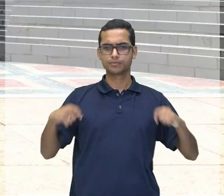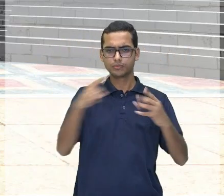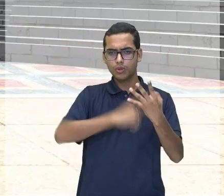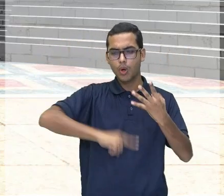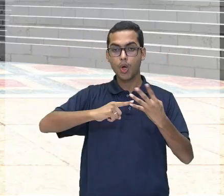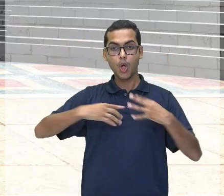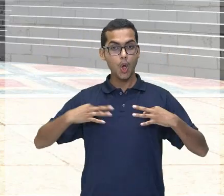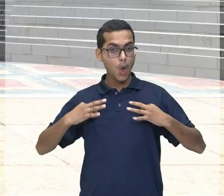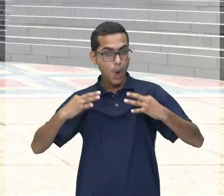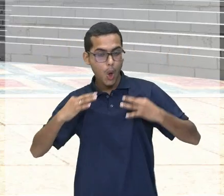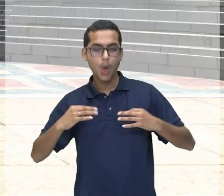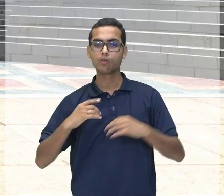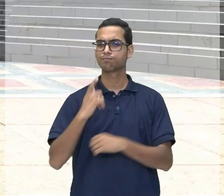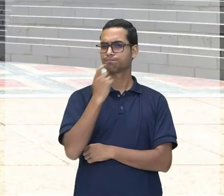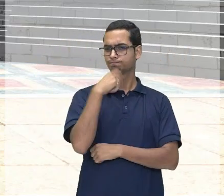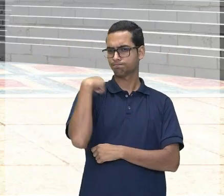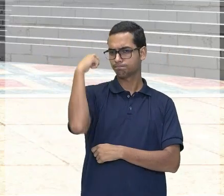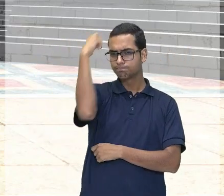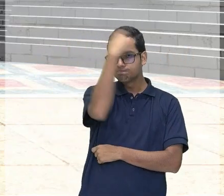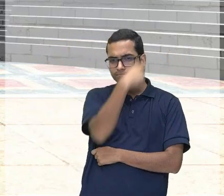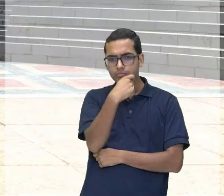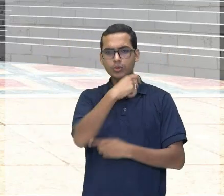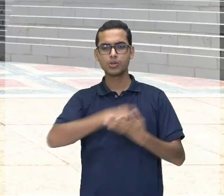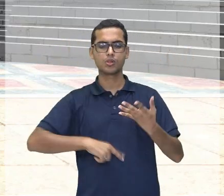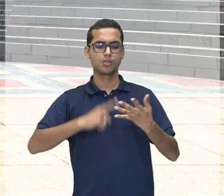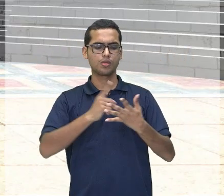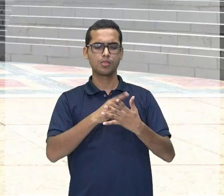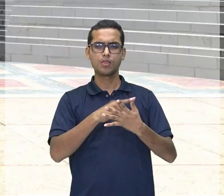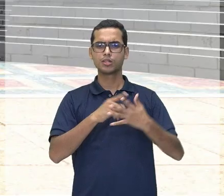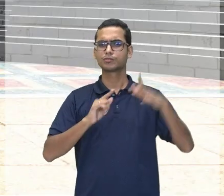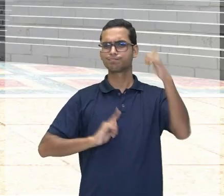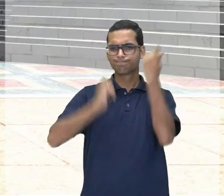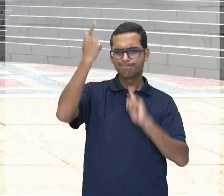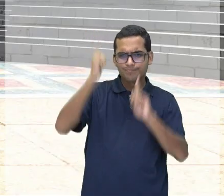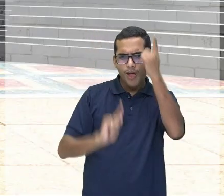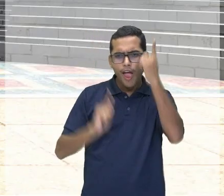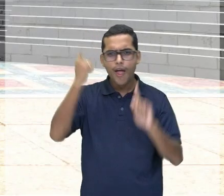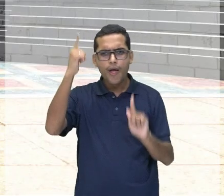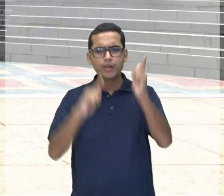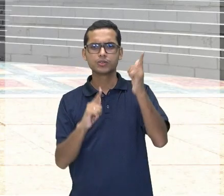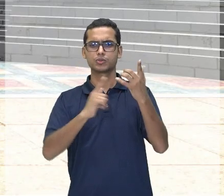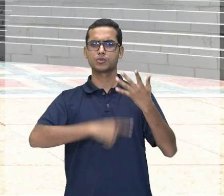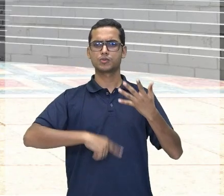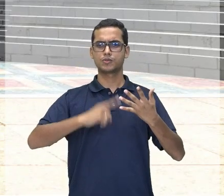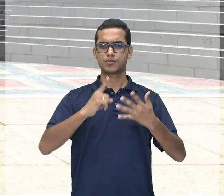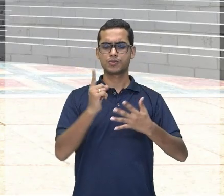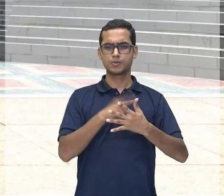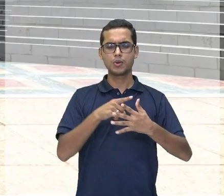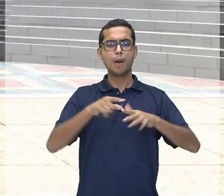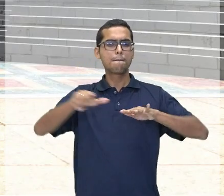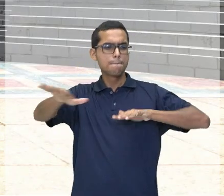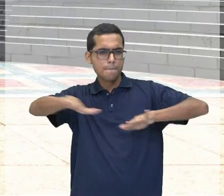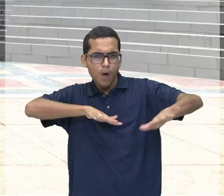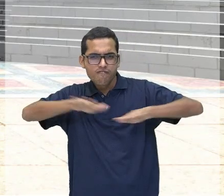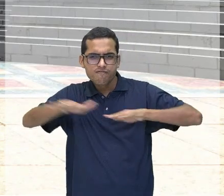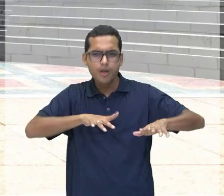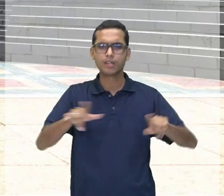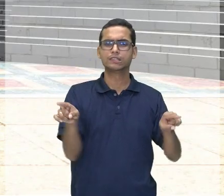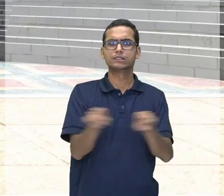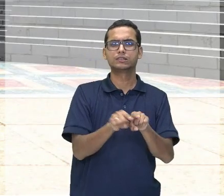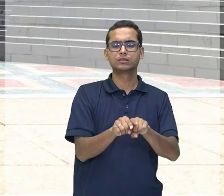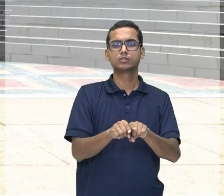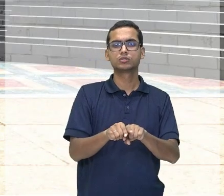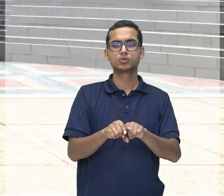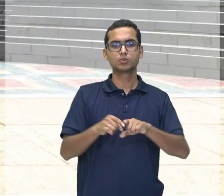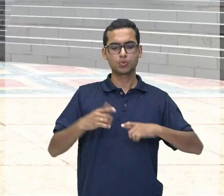figurino, a maquiagem, os gestos, os movimentos, né? Então, gestos, a linguagem corporal precisa